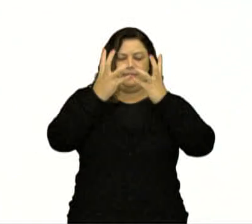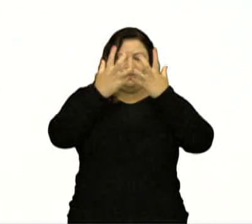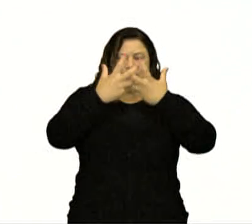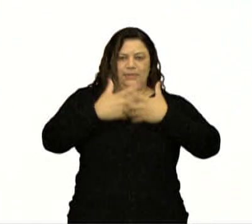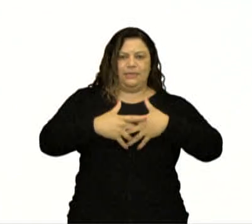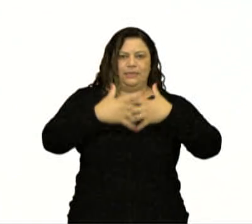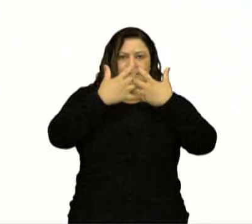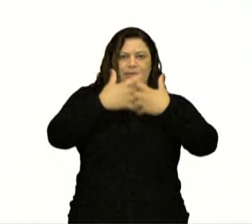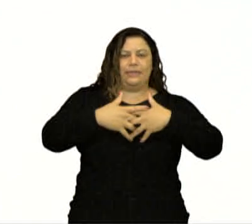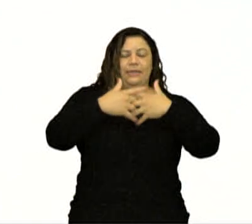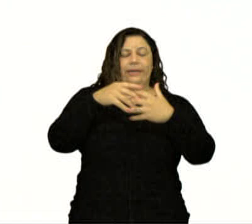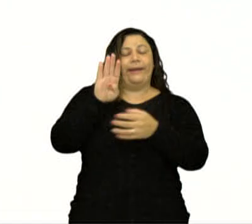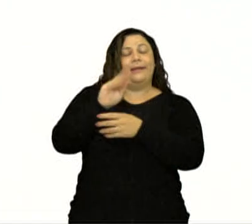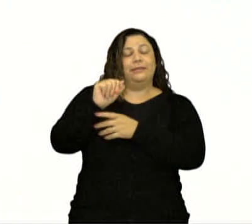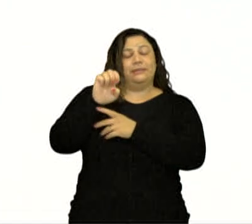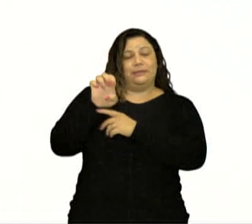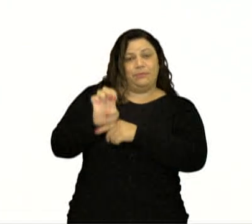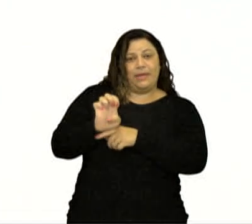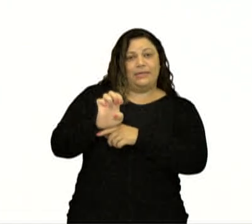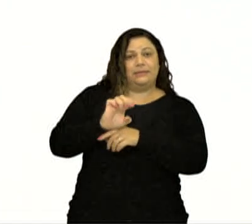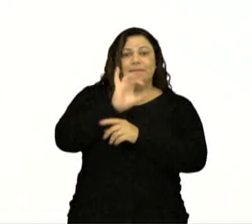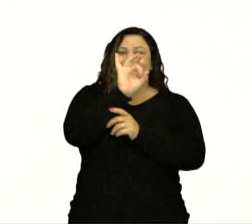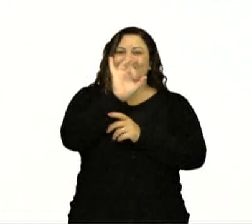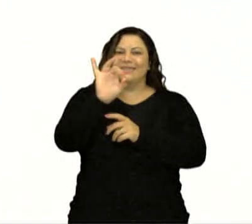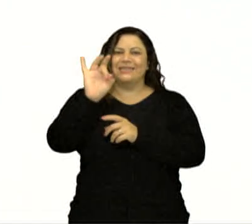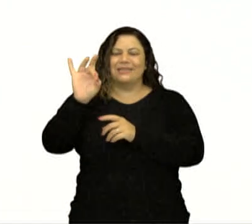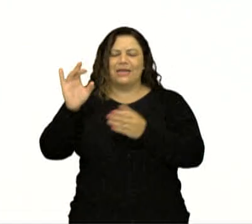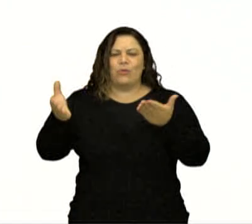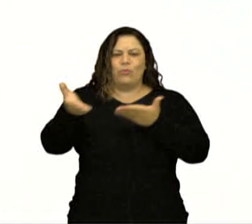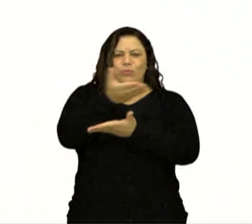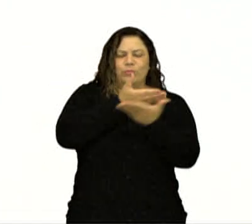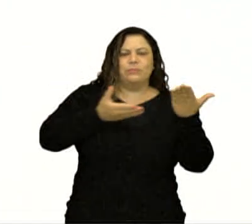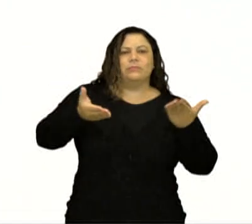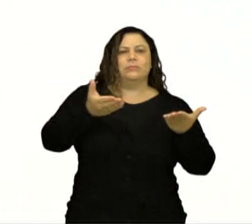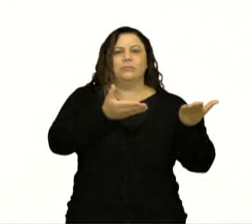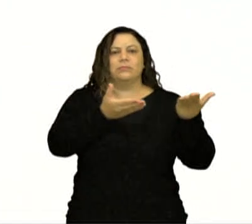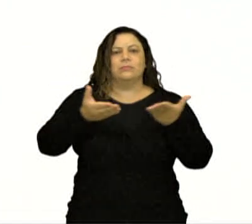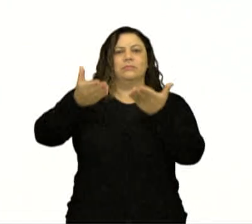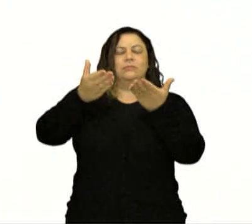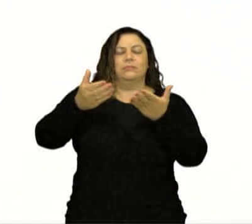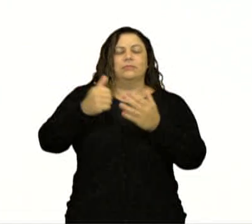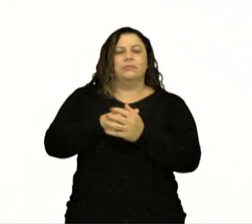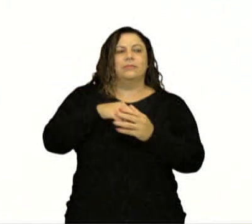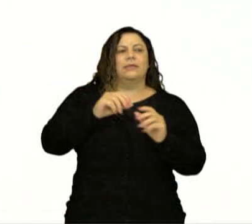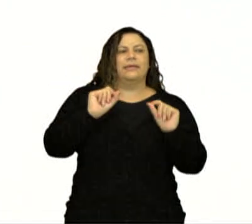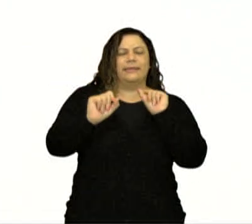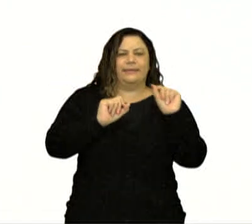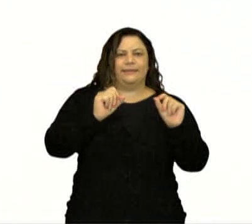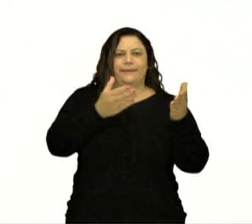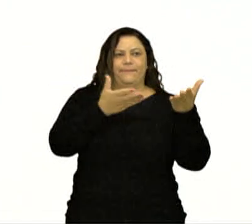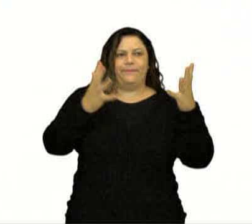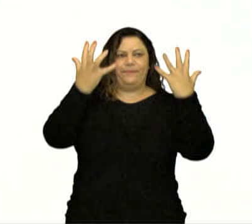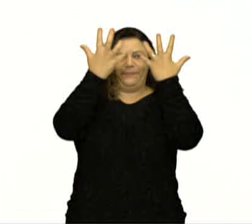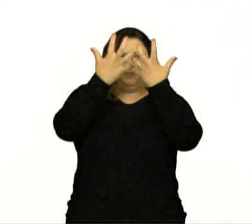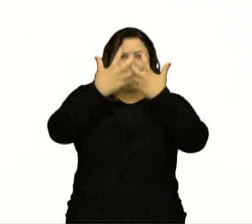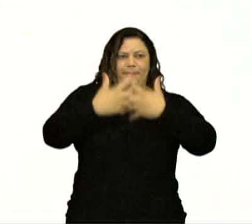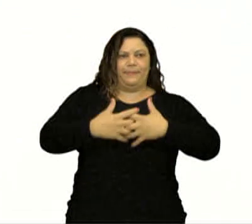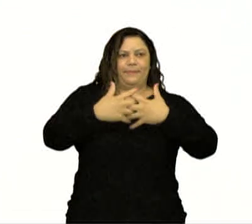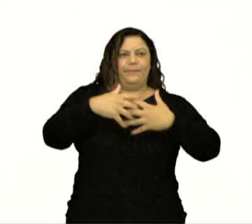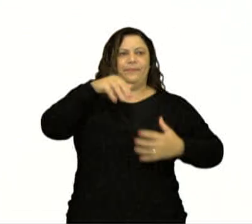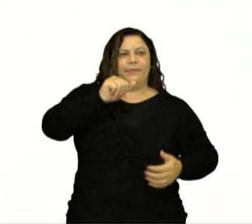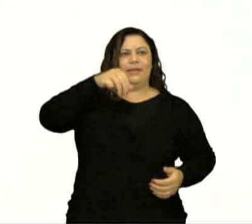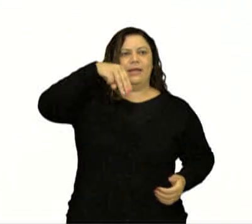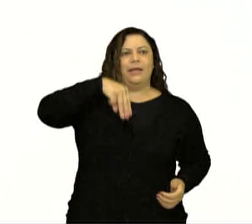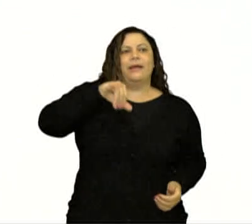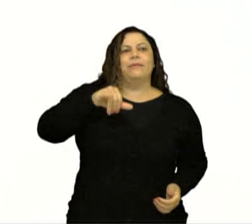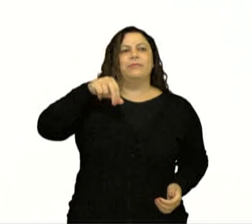nitrogenadas complementares. Cada RNA transportador carrega um aminoácido, né? Falando basicamente aquilo que eu tinha dito para vocês